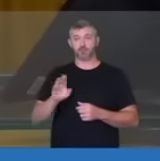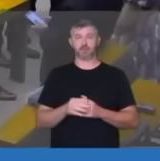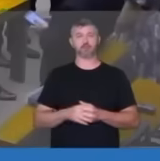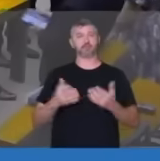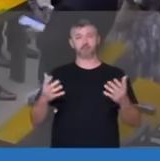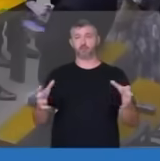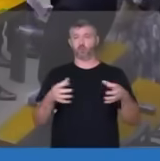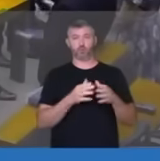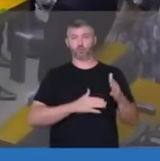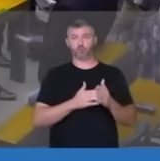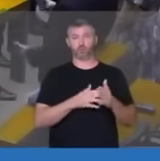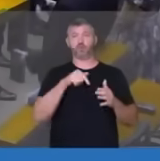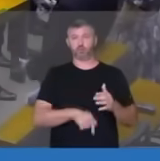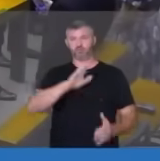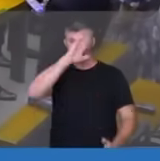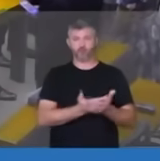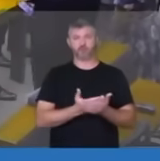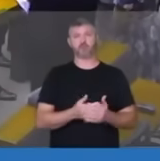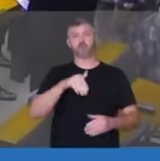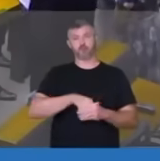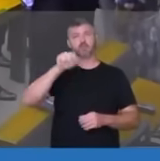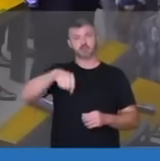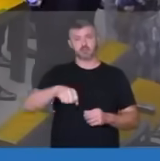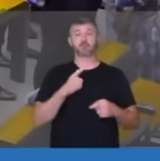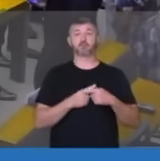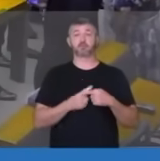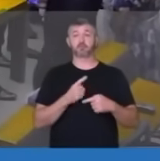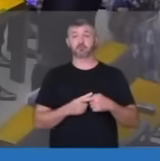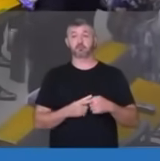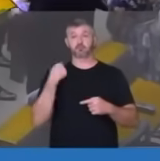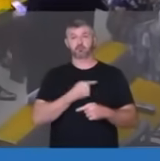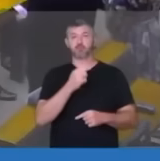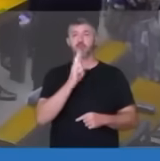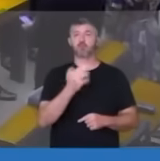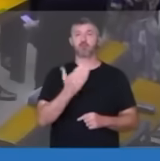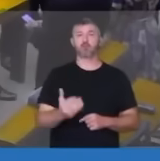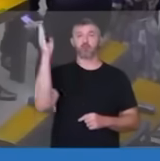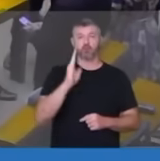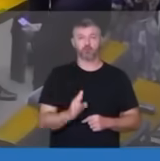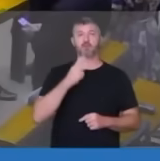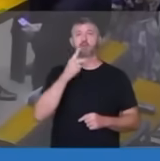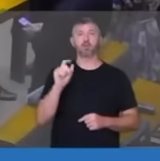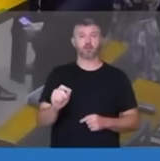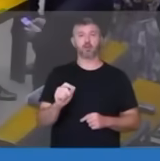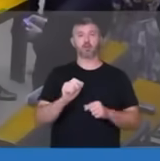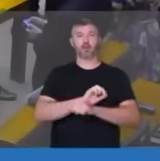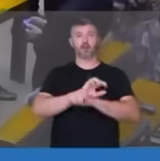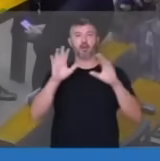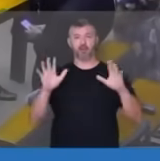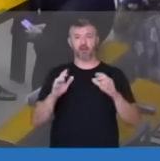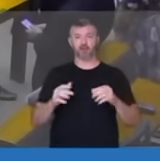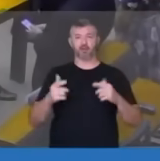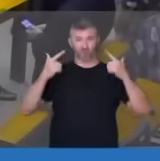a sua bancada aqui neste momento, com muita convicção, vota sim. Nós precisamos responder ao Brasil dizendo que, claramente,